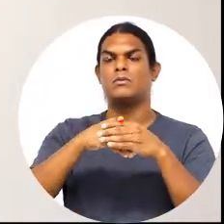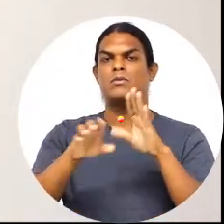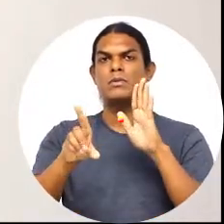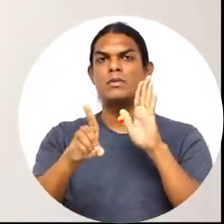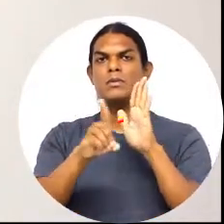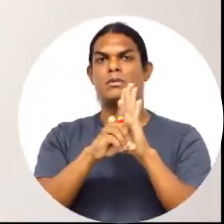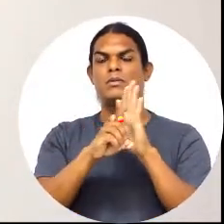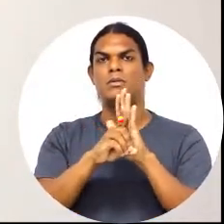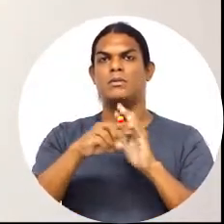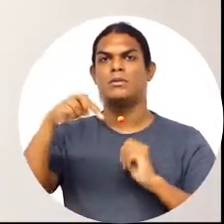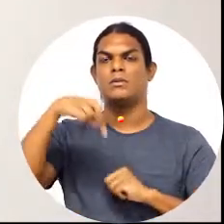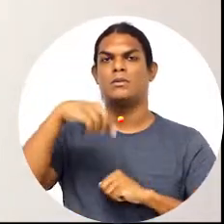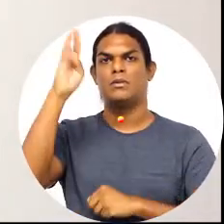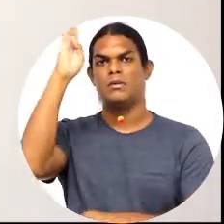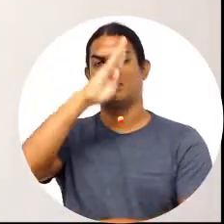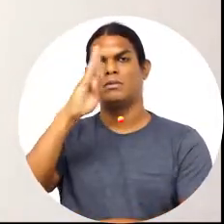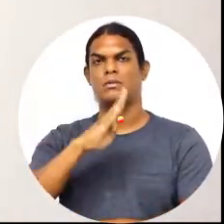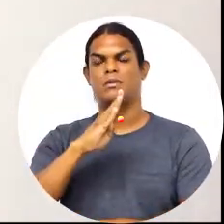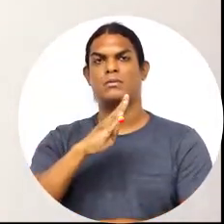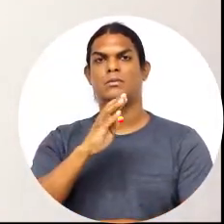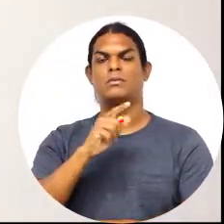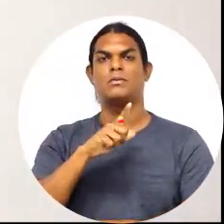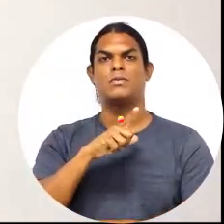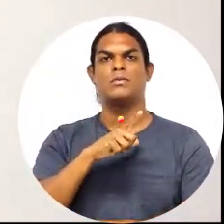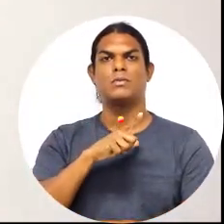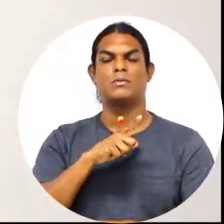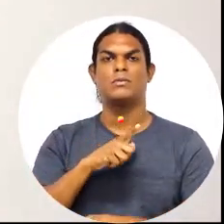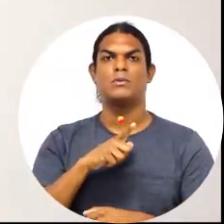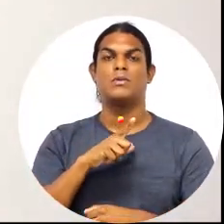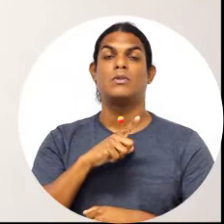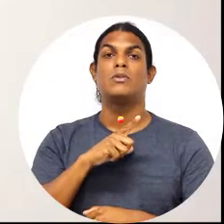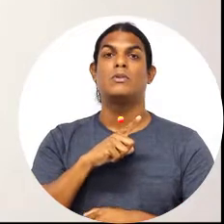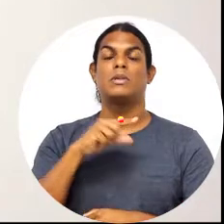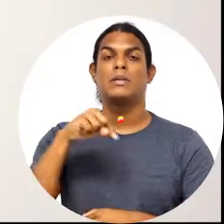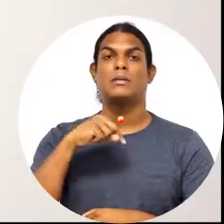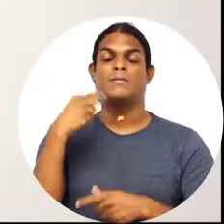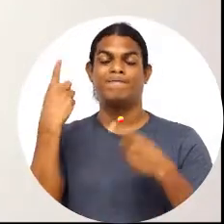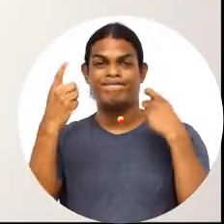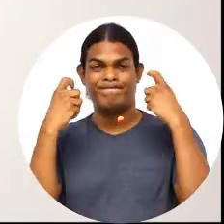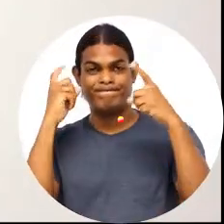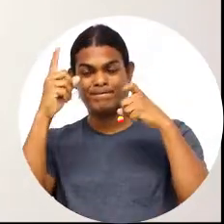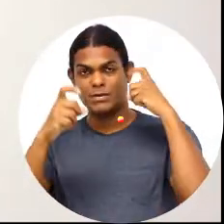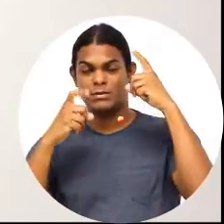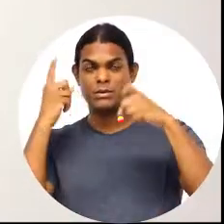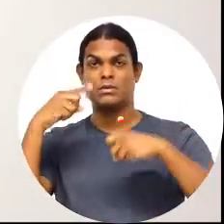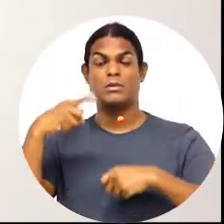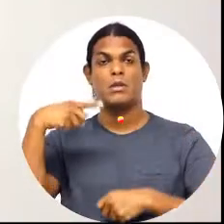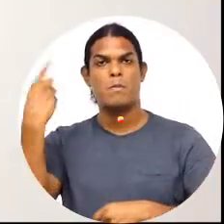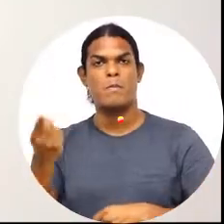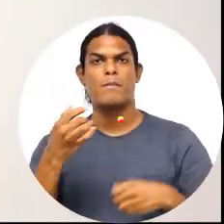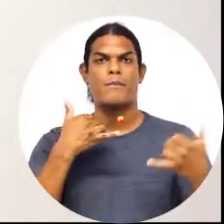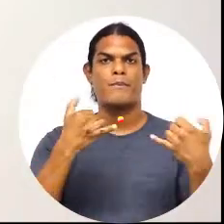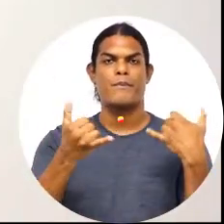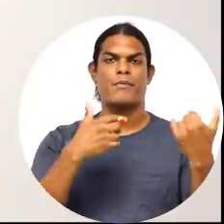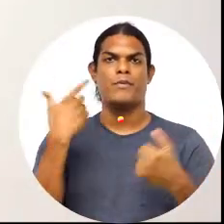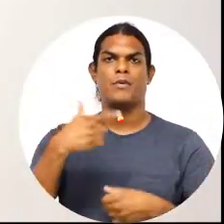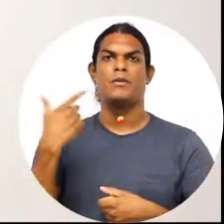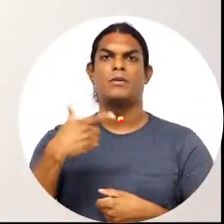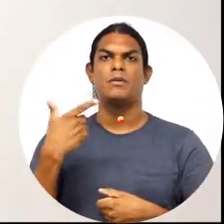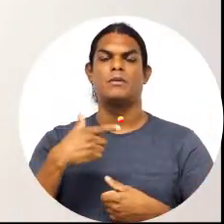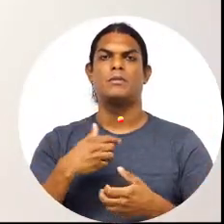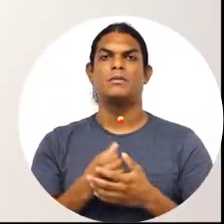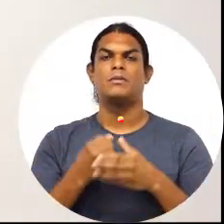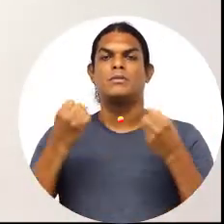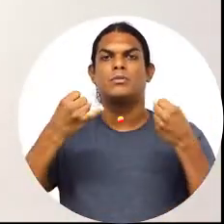Então, quando existe essa preocupação no pós-guerra, se diz